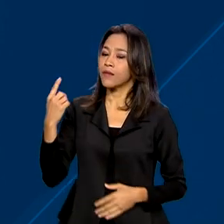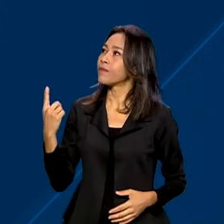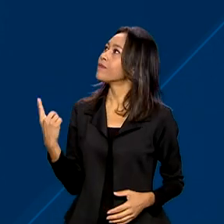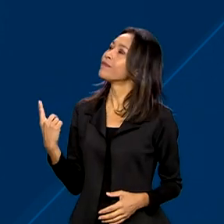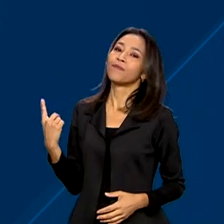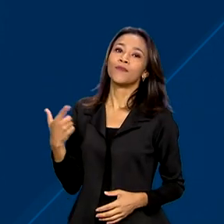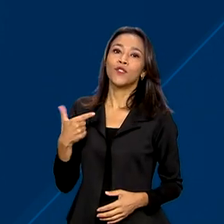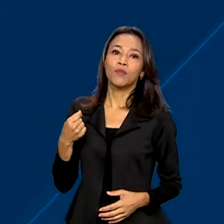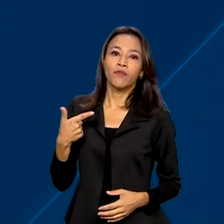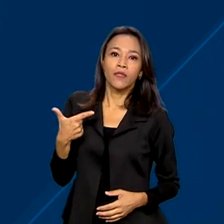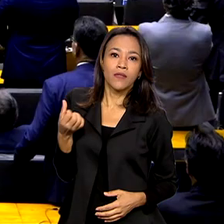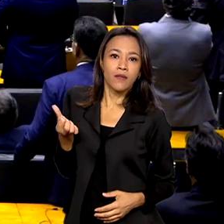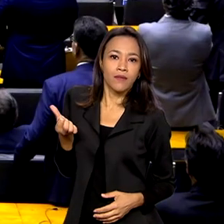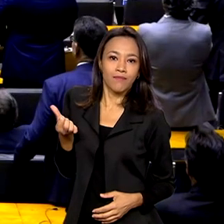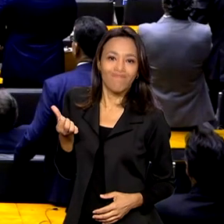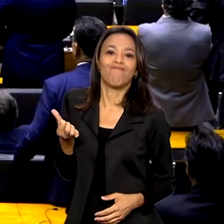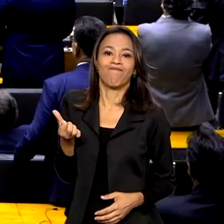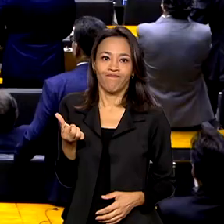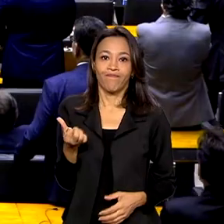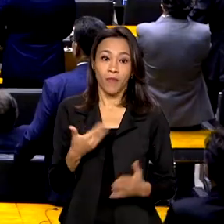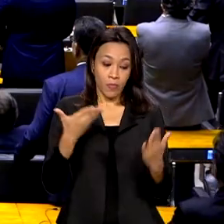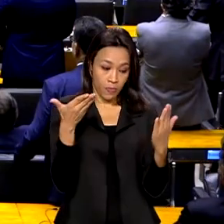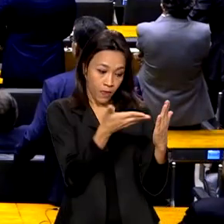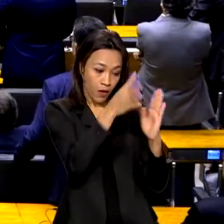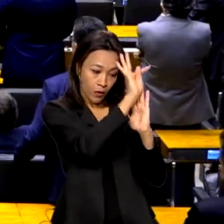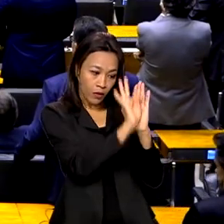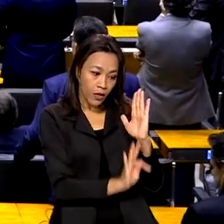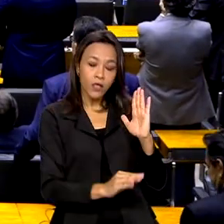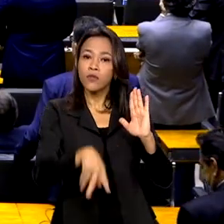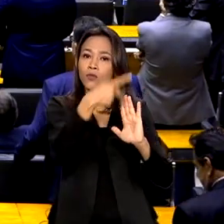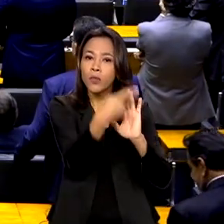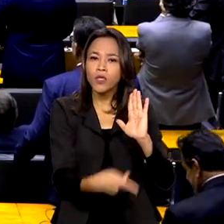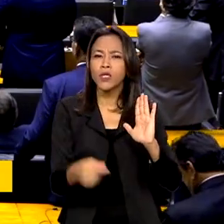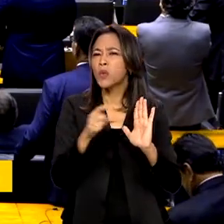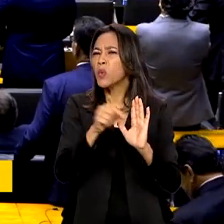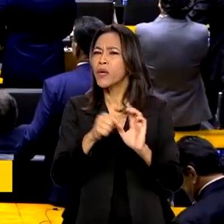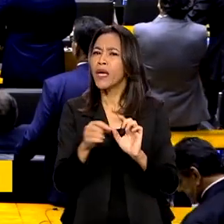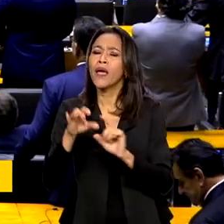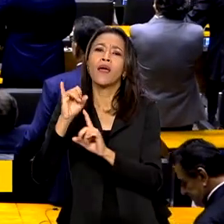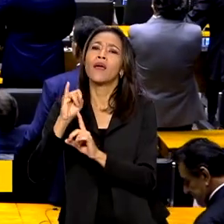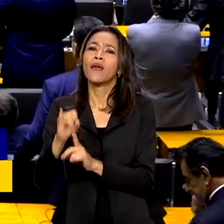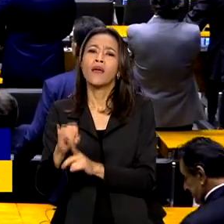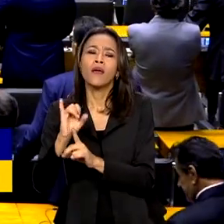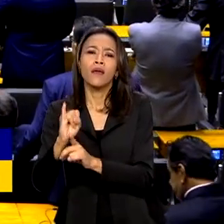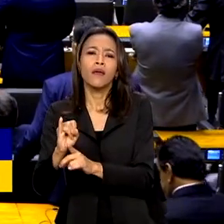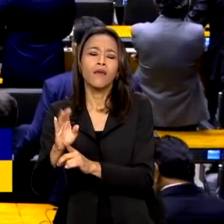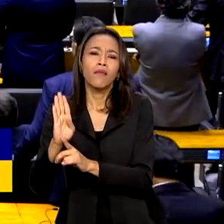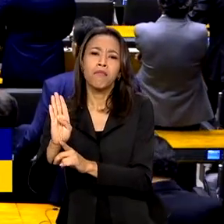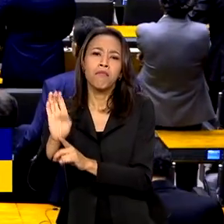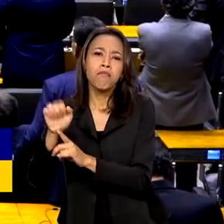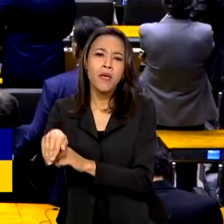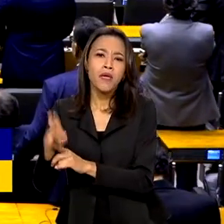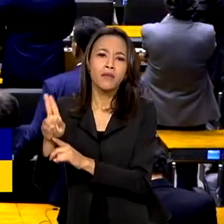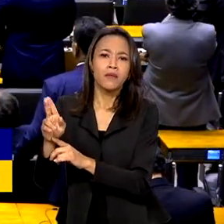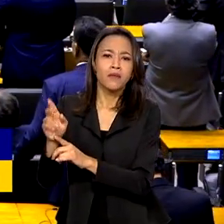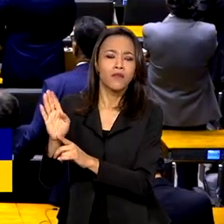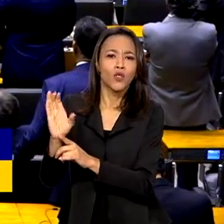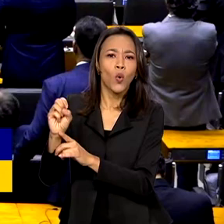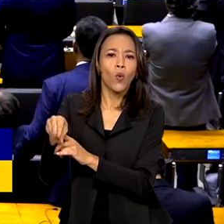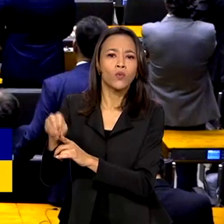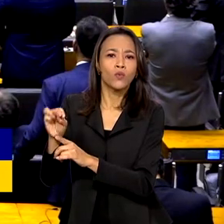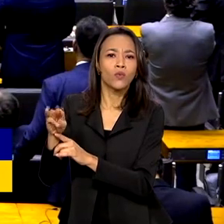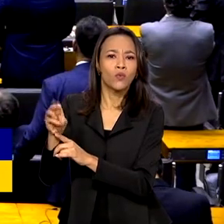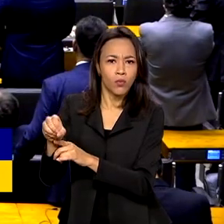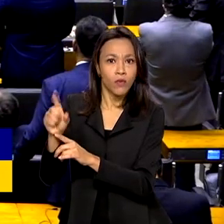partir de 2026 segundo o texto do projeto bens de consumo considerado essenciais terão regime